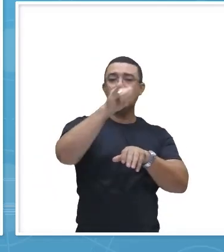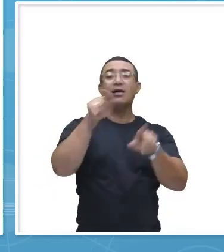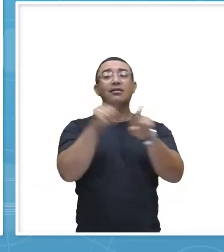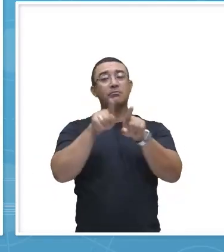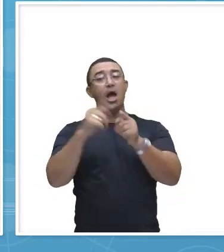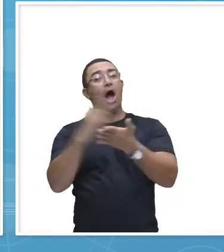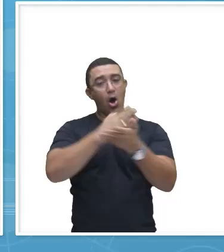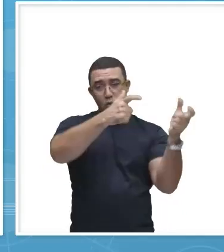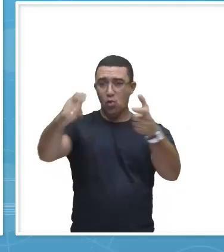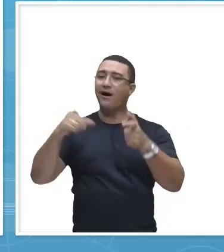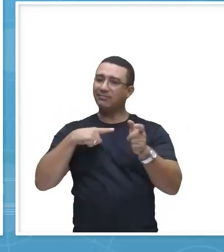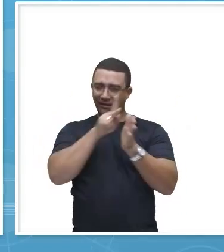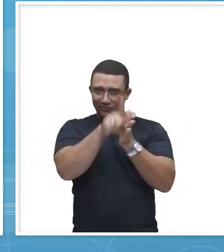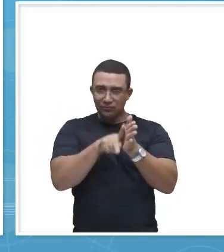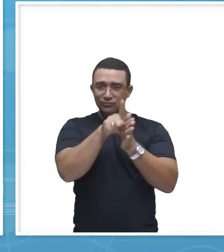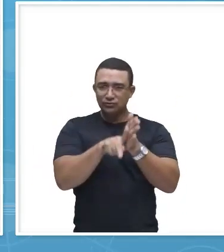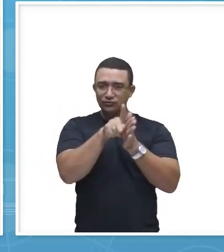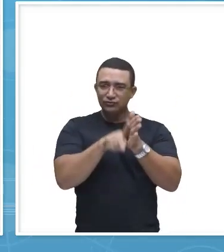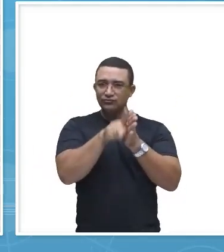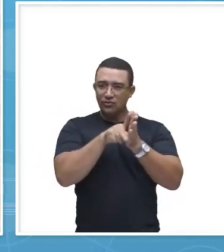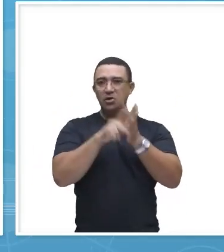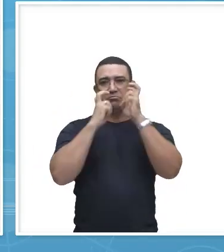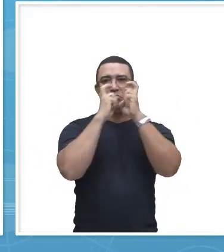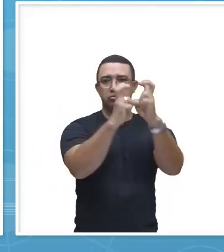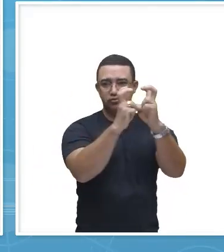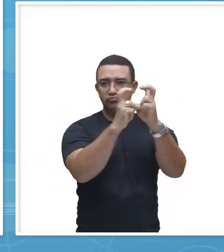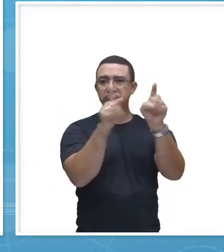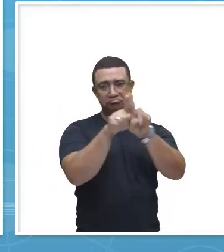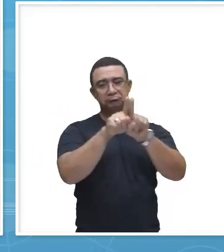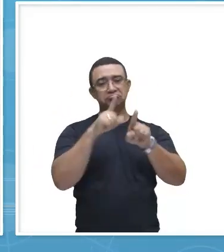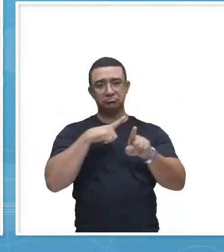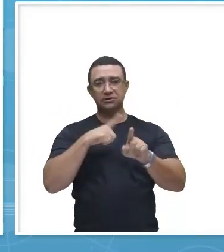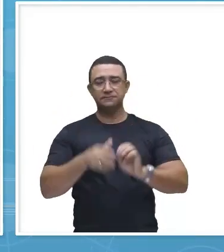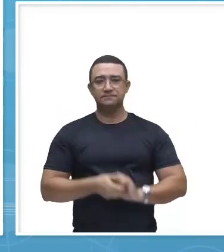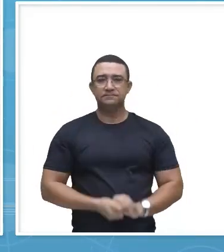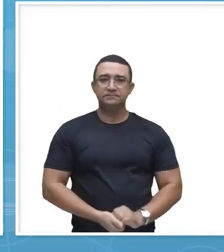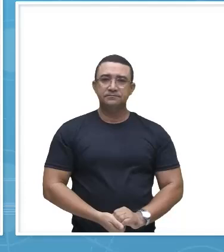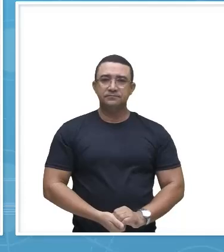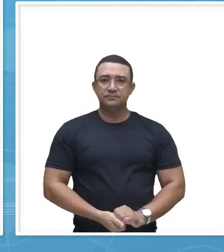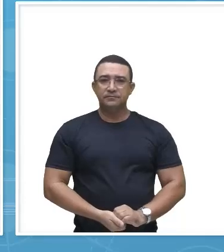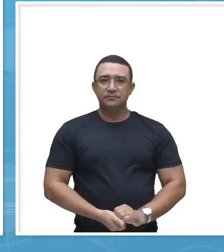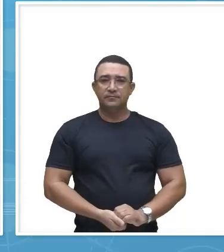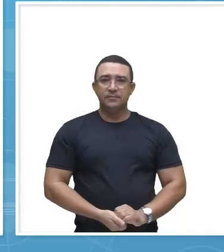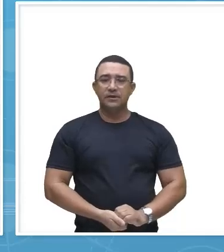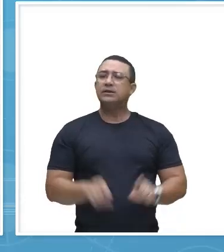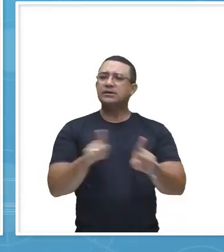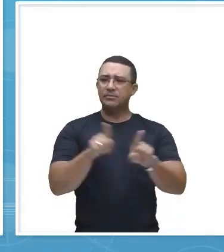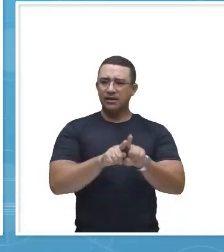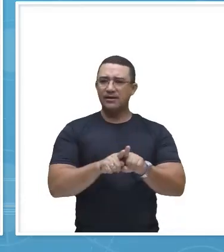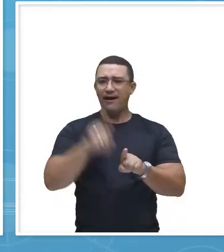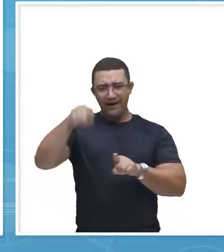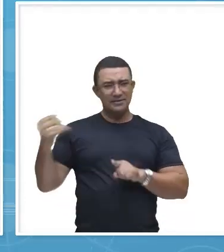lugar que tem ferrovia também, né? Então, importante para nós. Outra questão interessante é a ação da